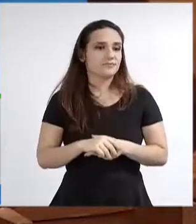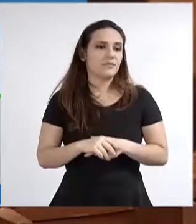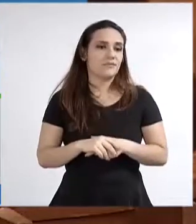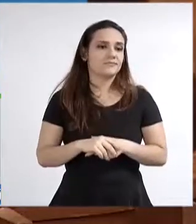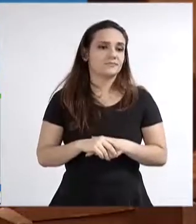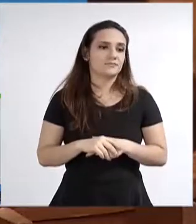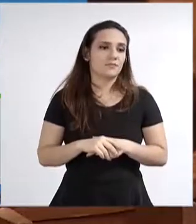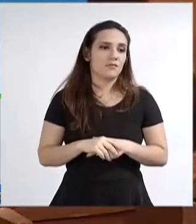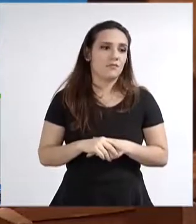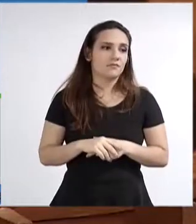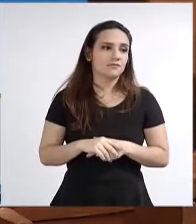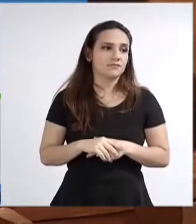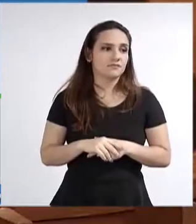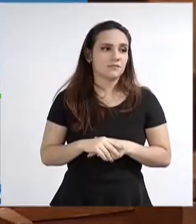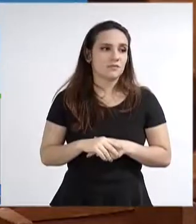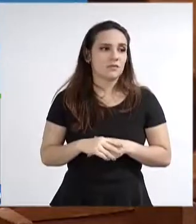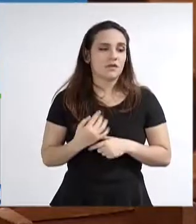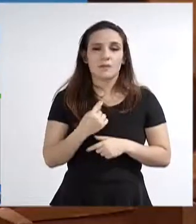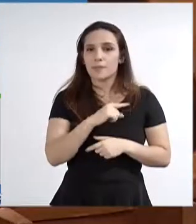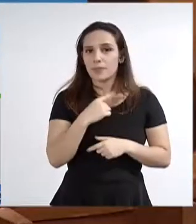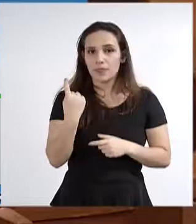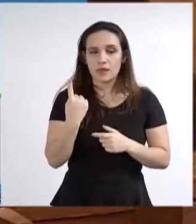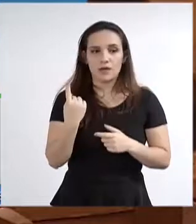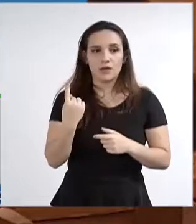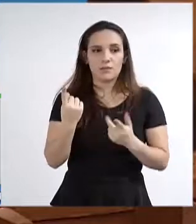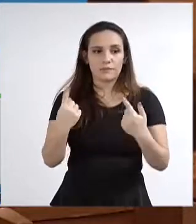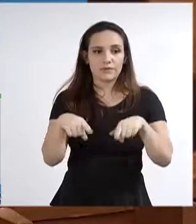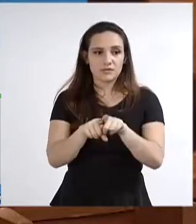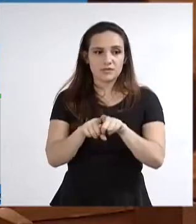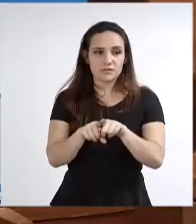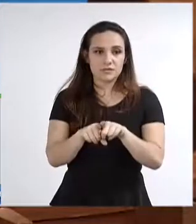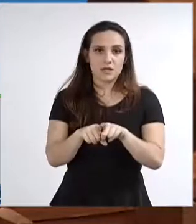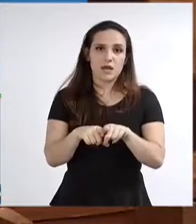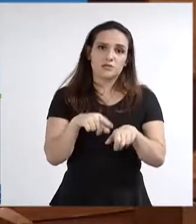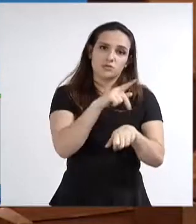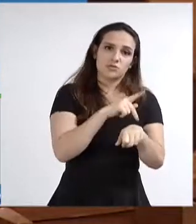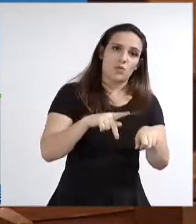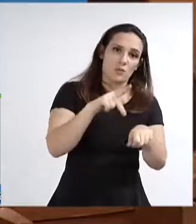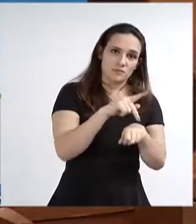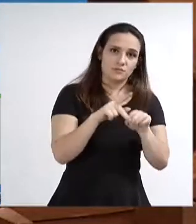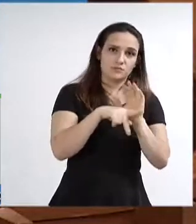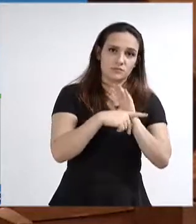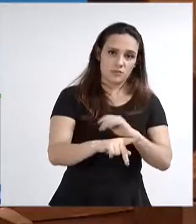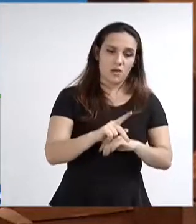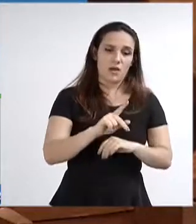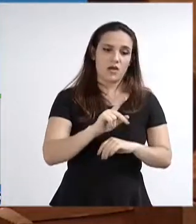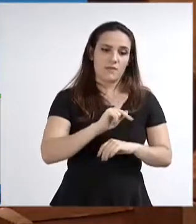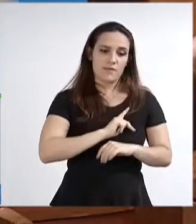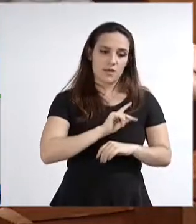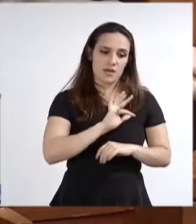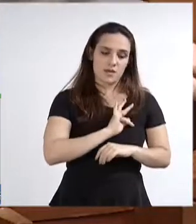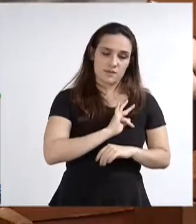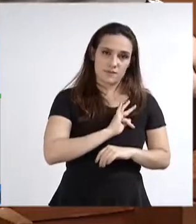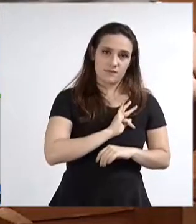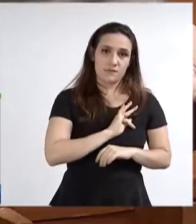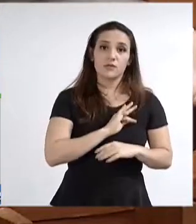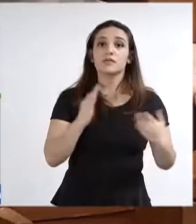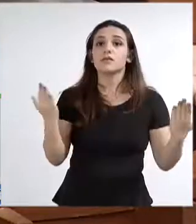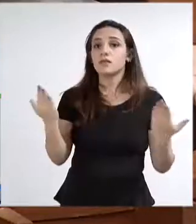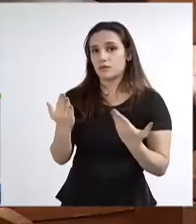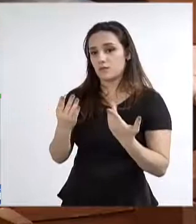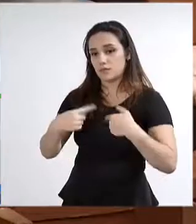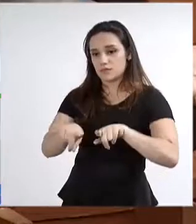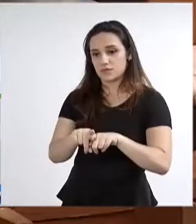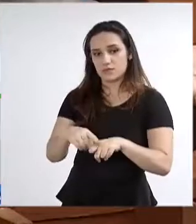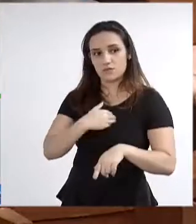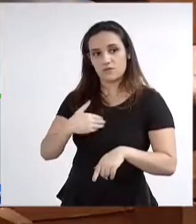o convênio firmado entre a União, por intermédio da Polícia Federal, e o governo do Mato Grosso